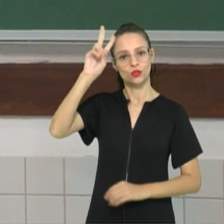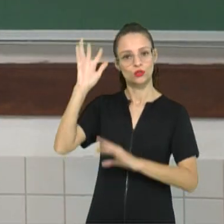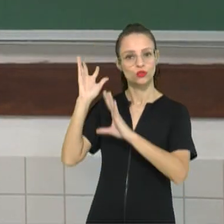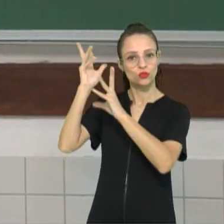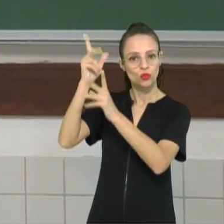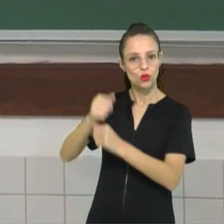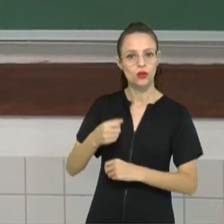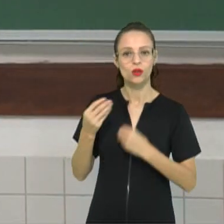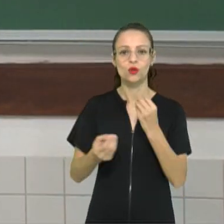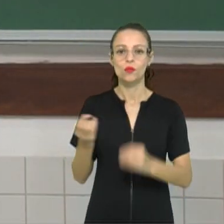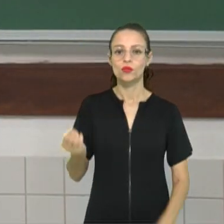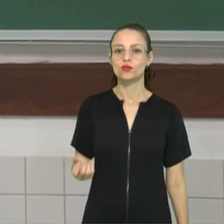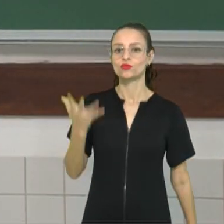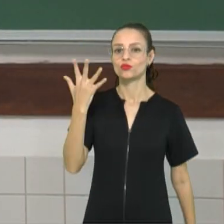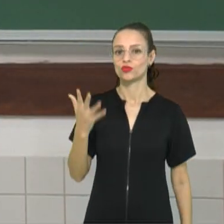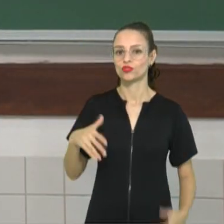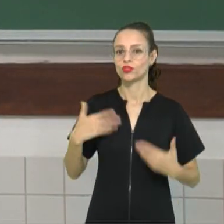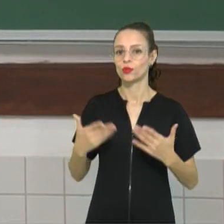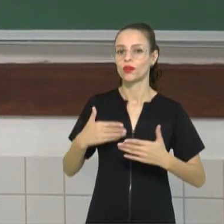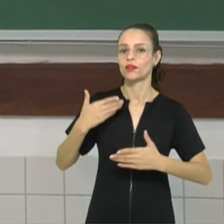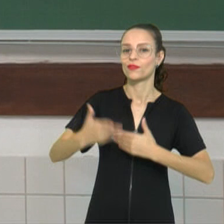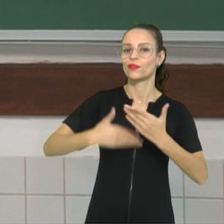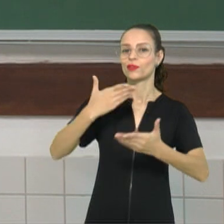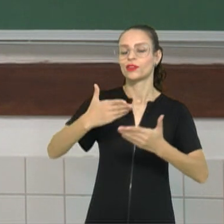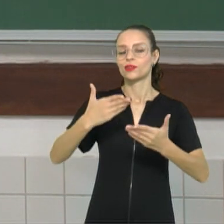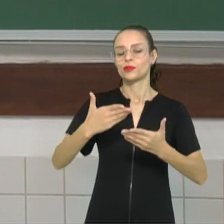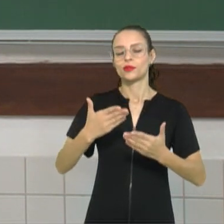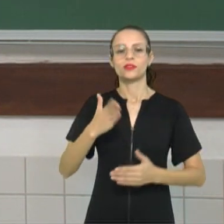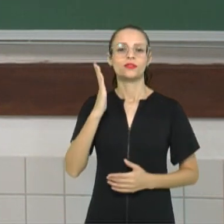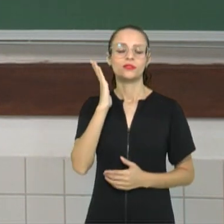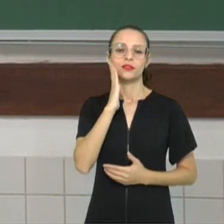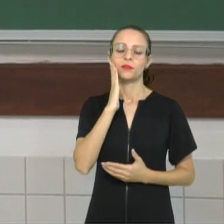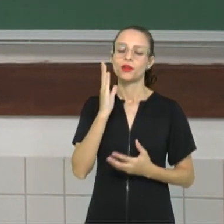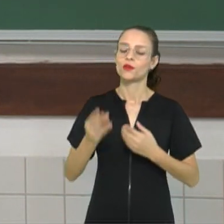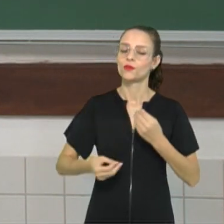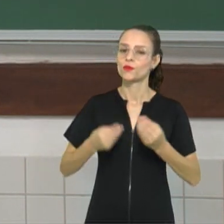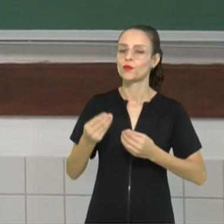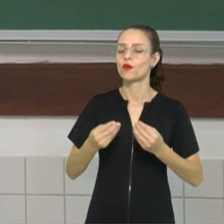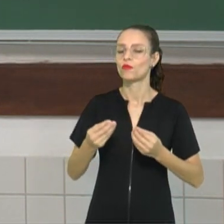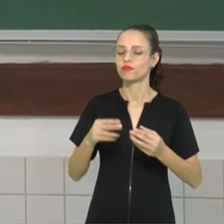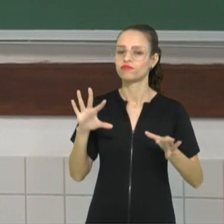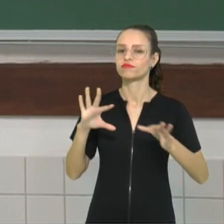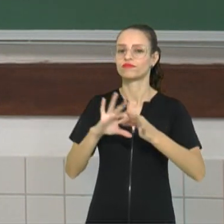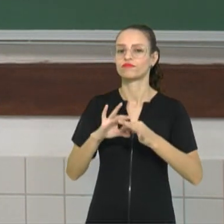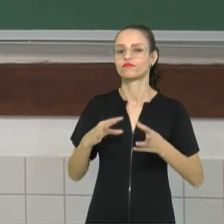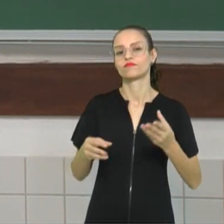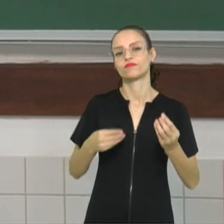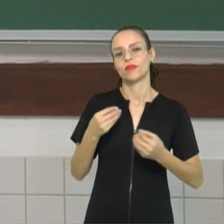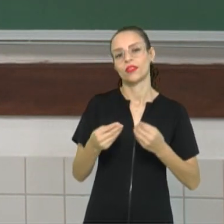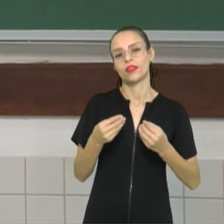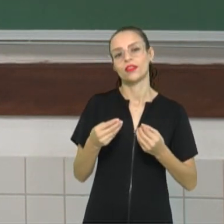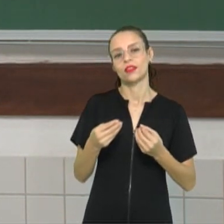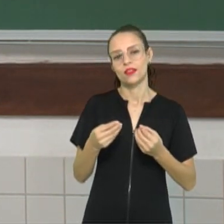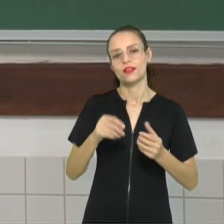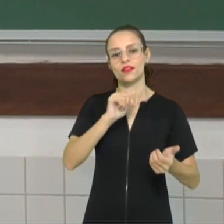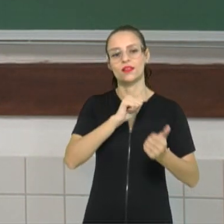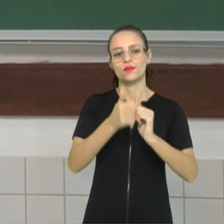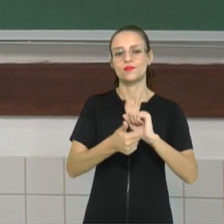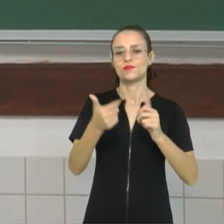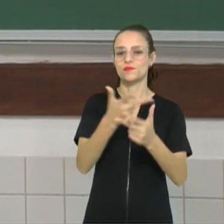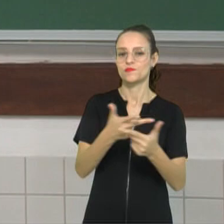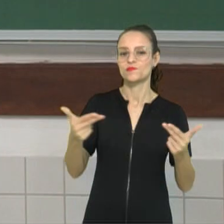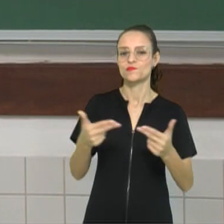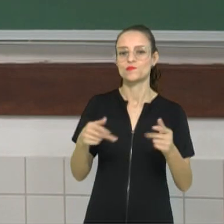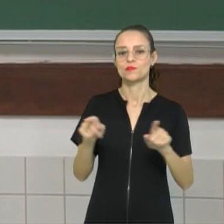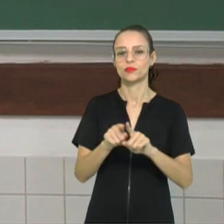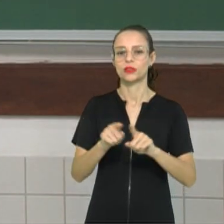como que surgiu a modalidade e vamos juntamente com a modalidade e juntamente com a parte desportiva, né, a parte